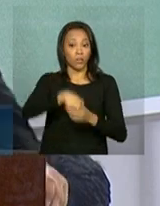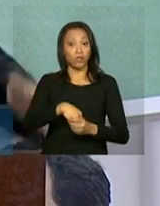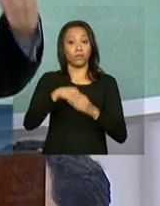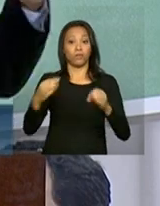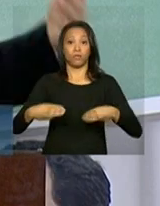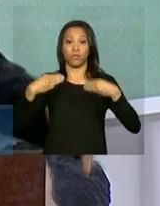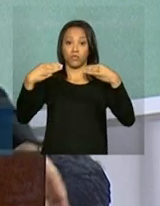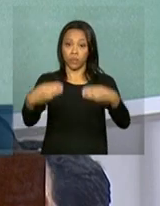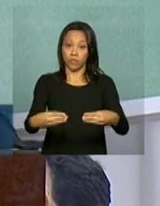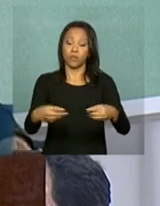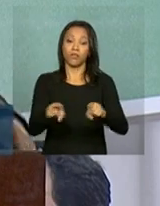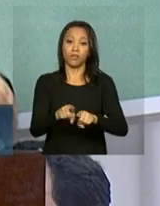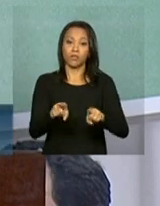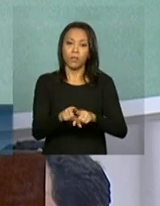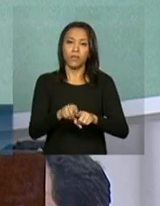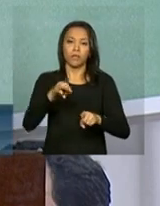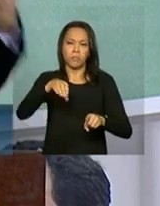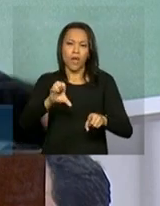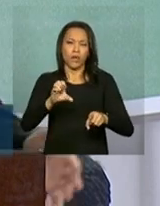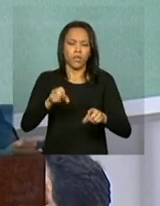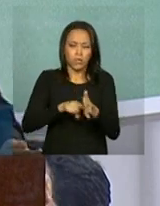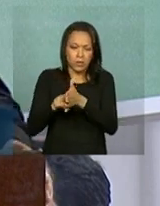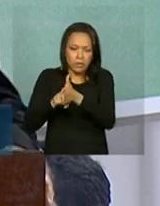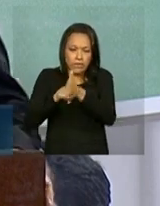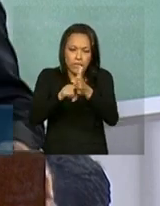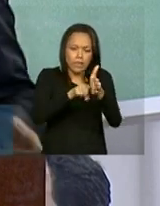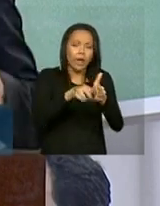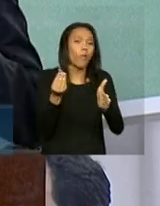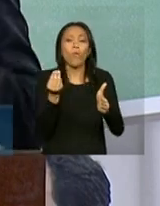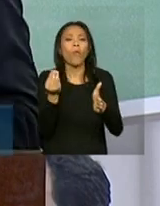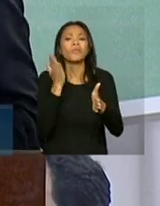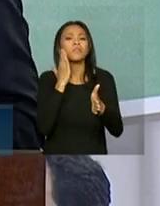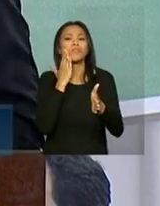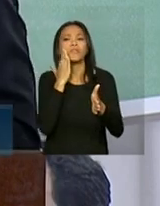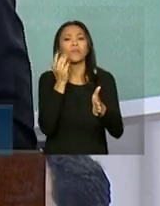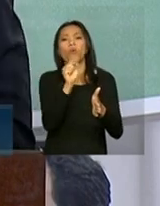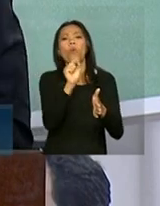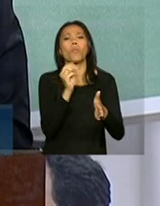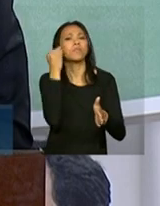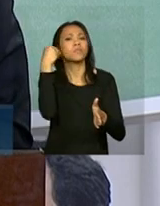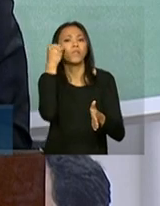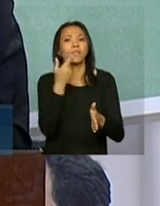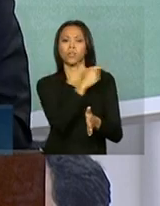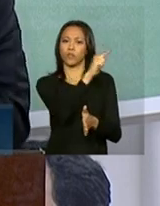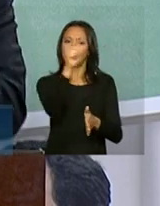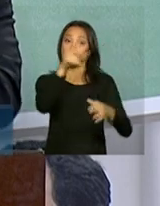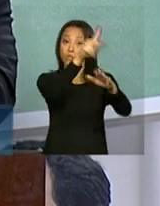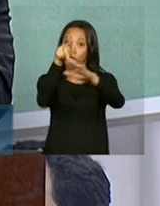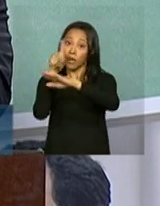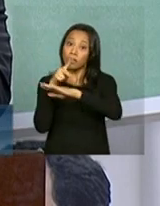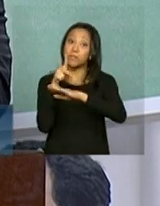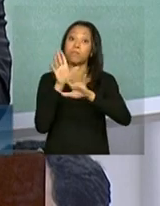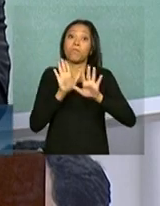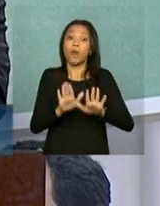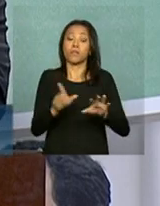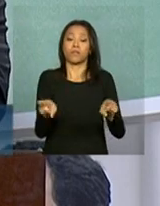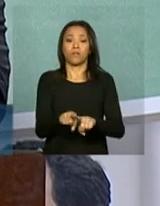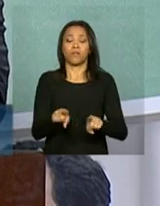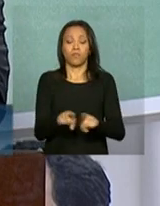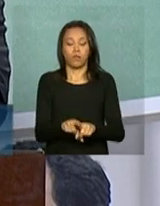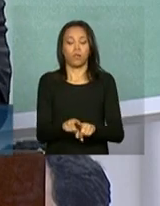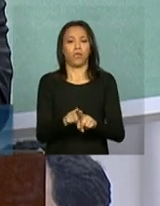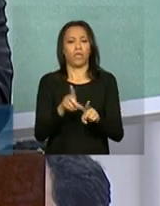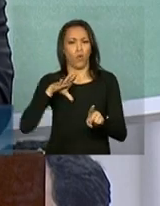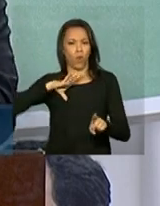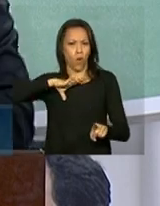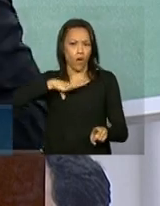Educação, estudo detalhado, compreender como outros países do mundo fazem, como são outras experiências, mas, sobretudo, teria um papel fundamental o